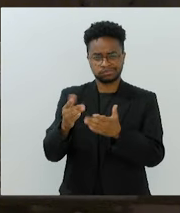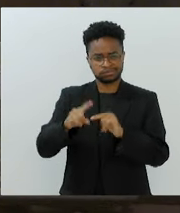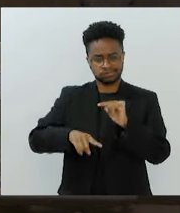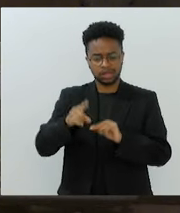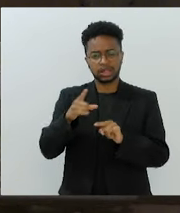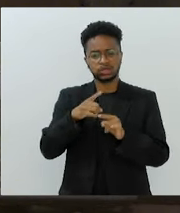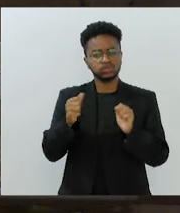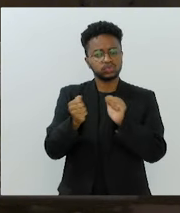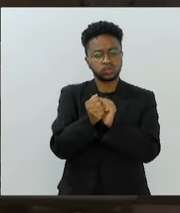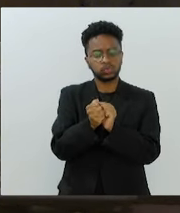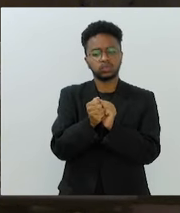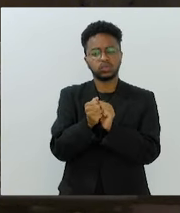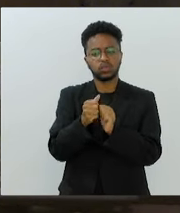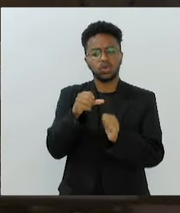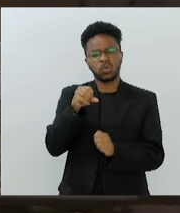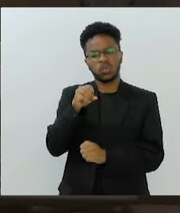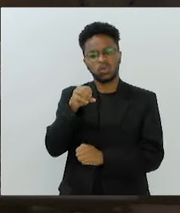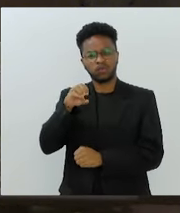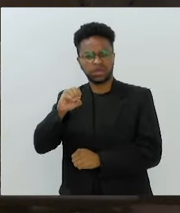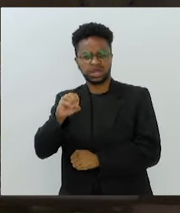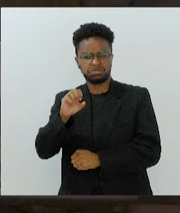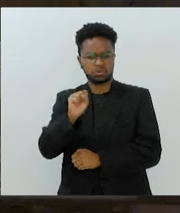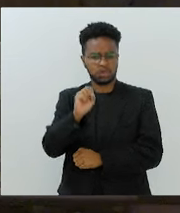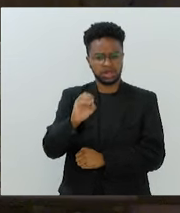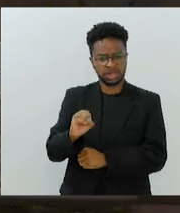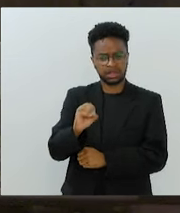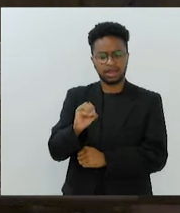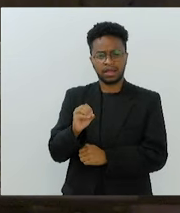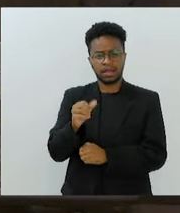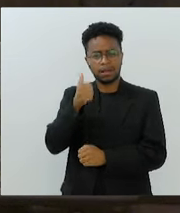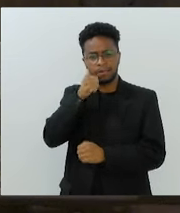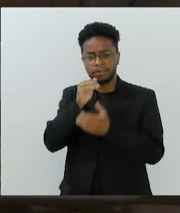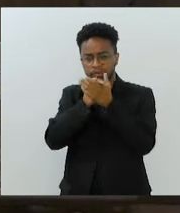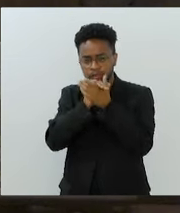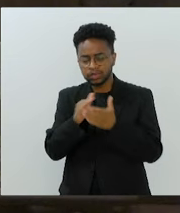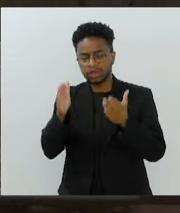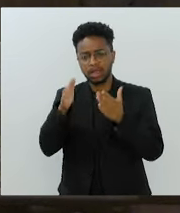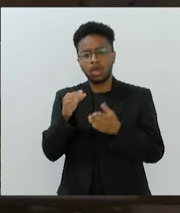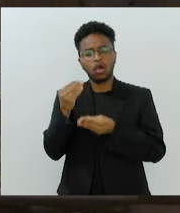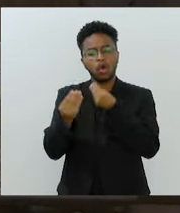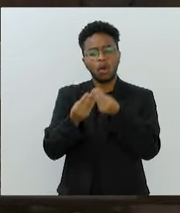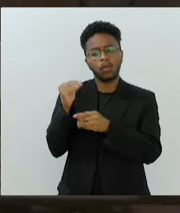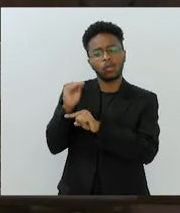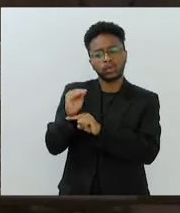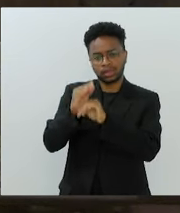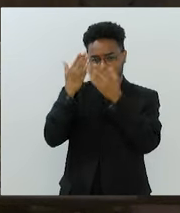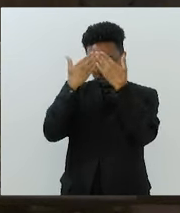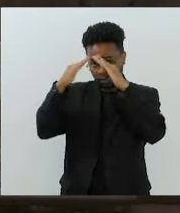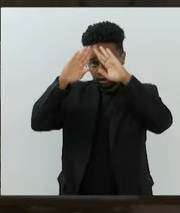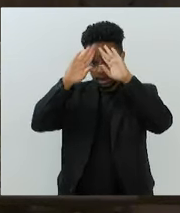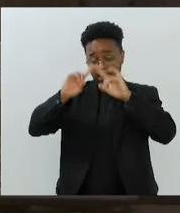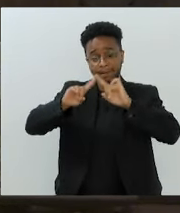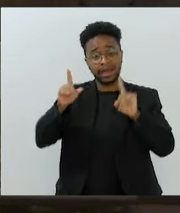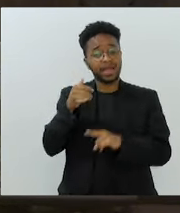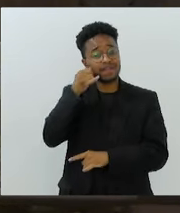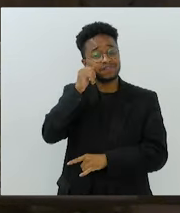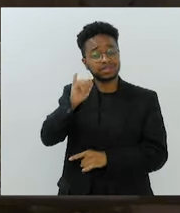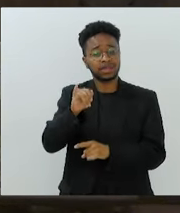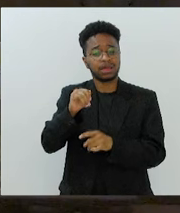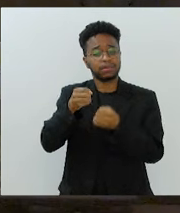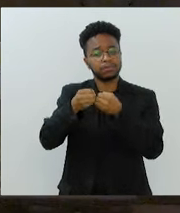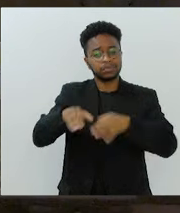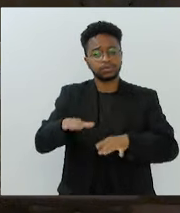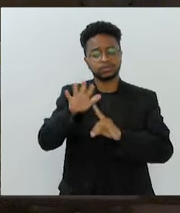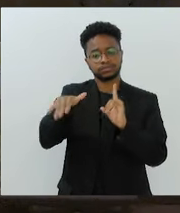mães de santo, como cultivar os orixás sem colocar o meio ambiente em risco. Porque aqueles que são contra essas religiões